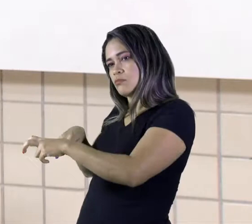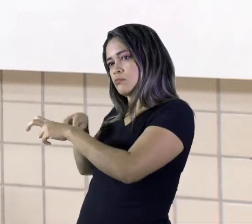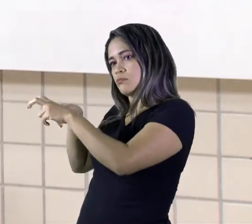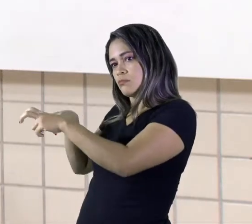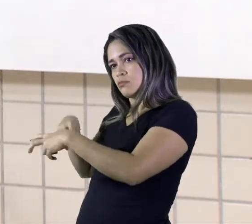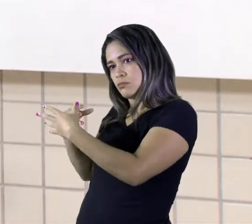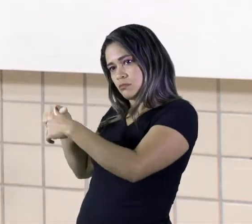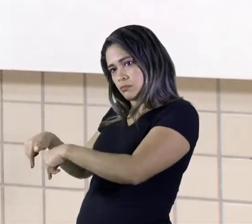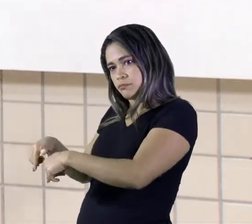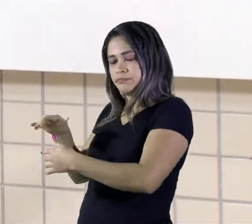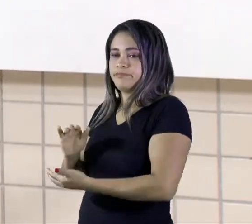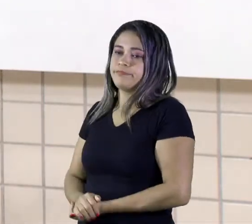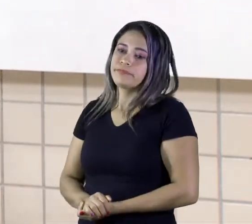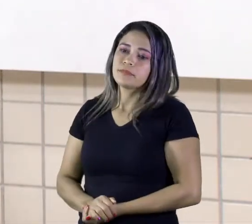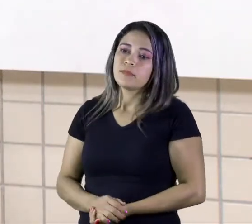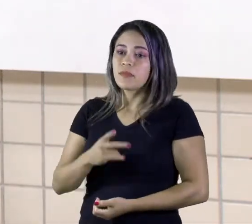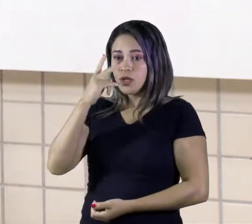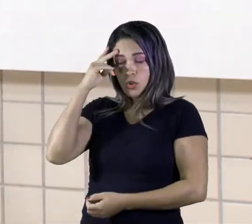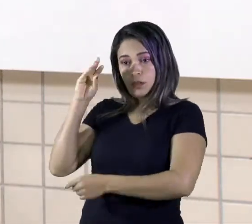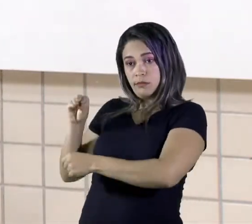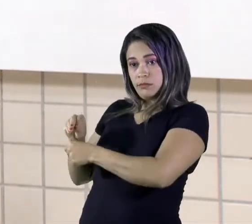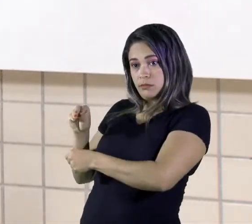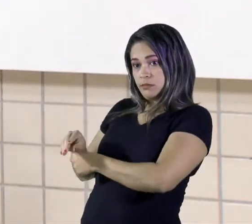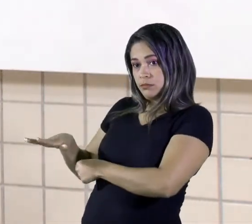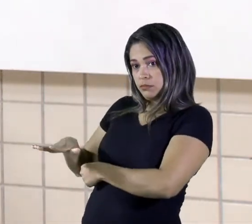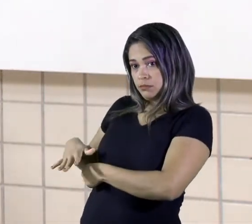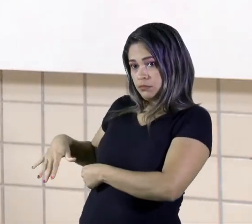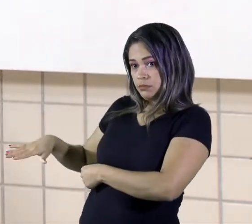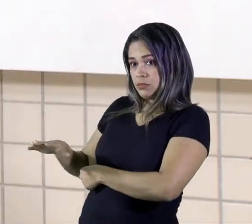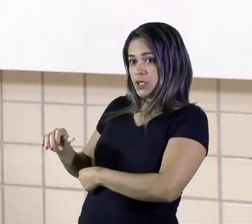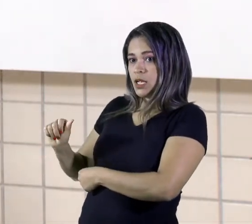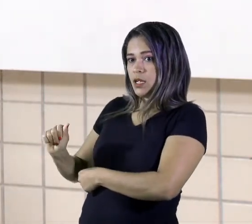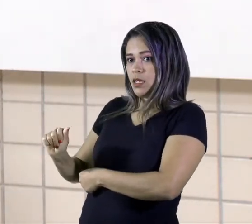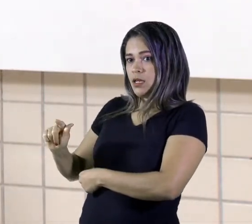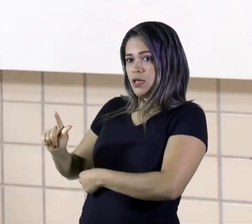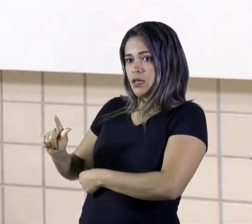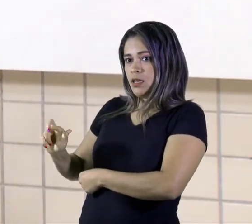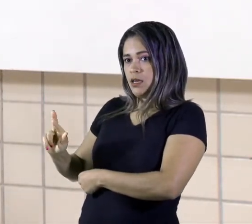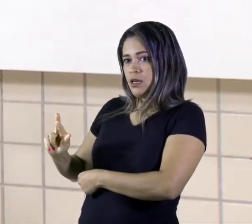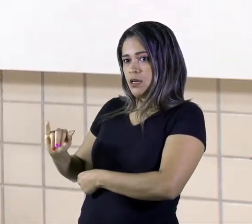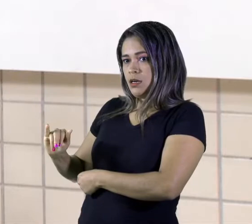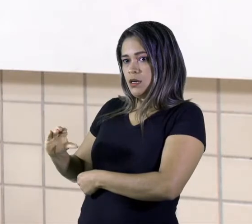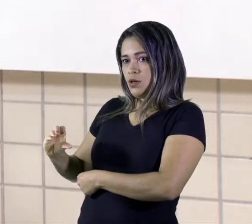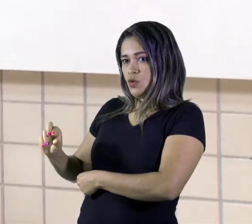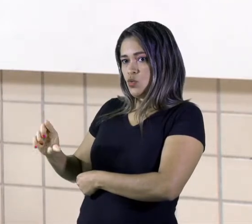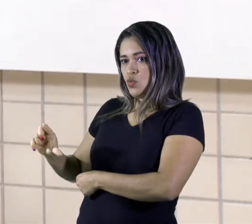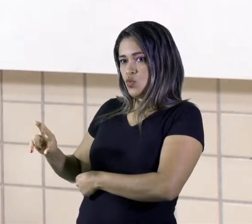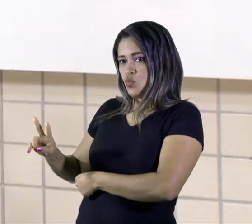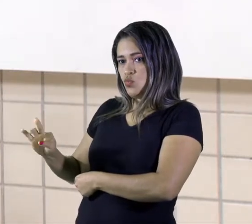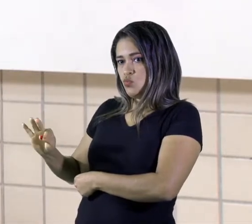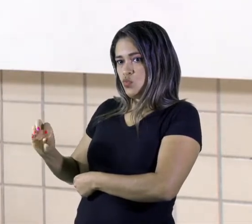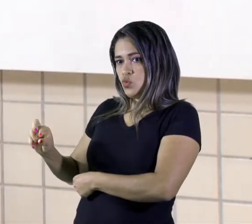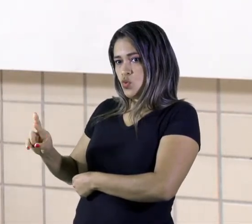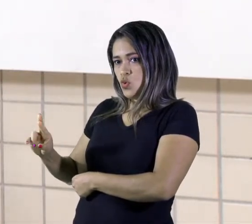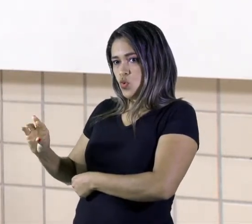certo? As que cuidam da lavoura são chamadas de agricultores. A hora que você ouvir a